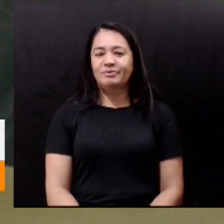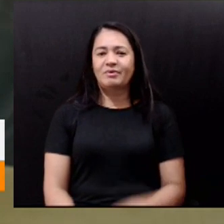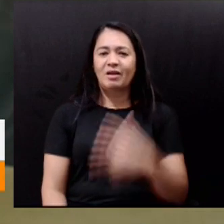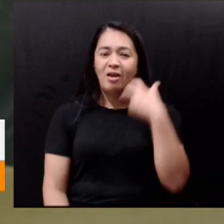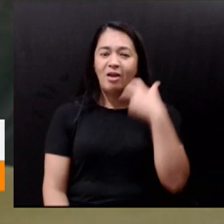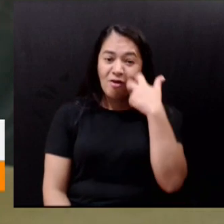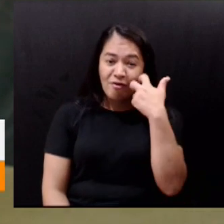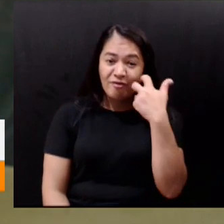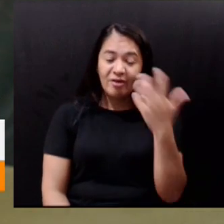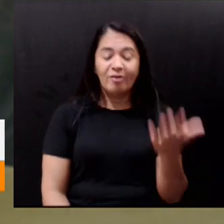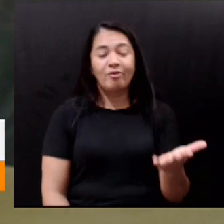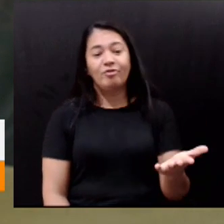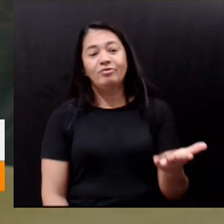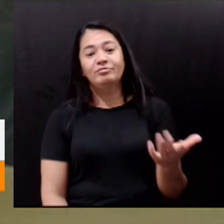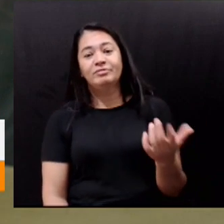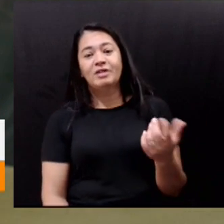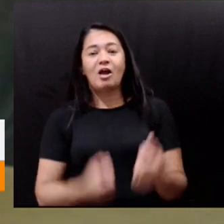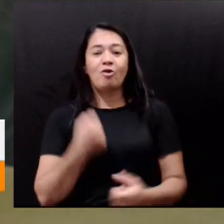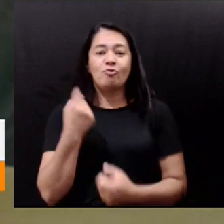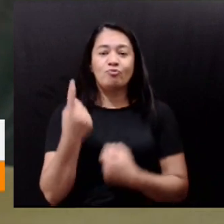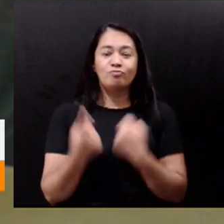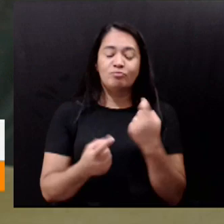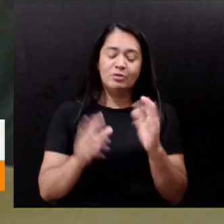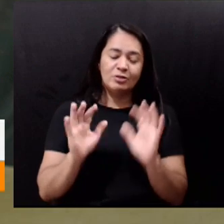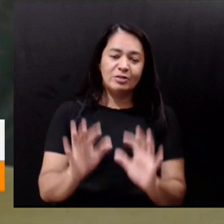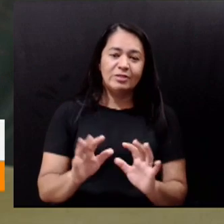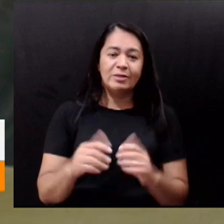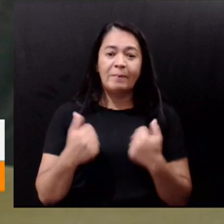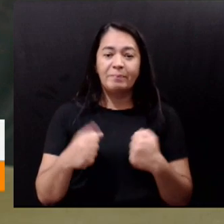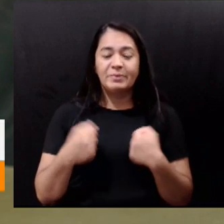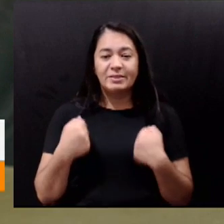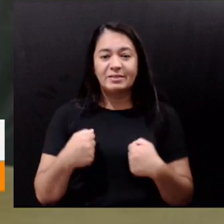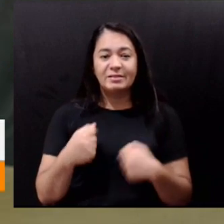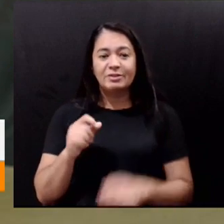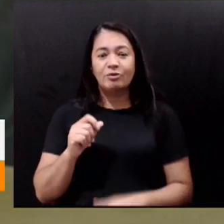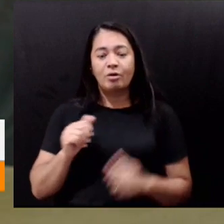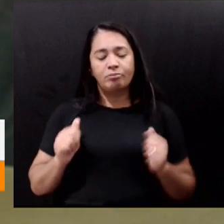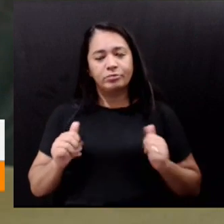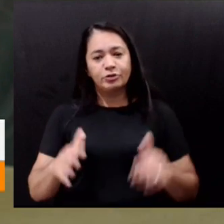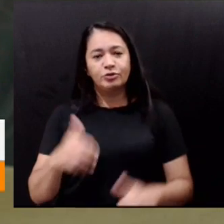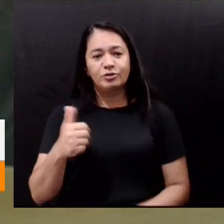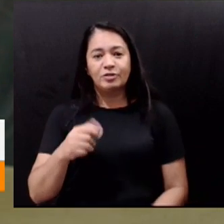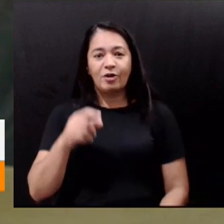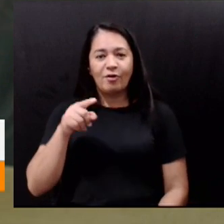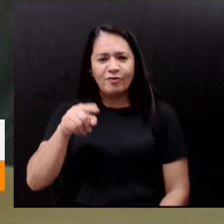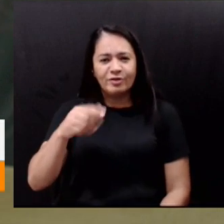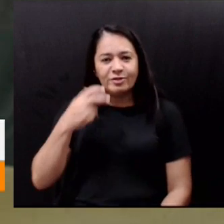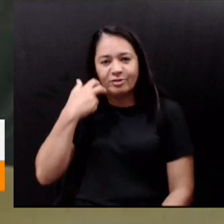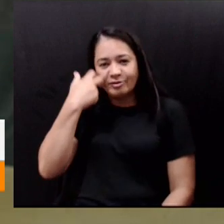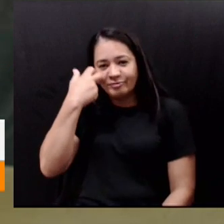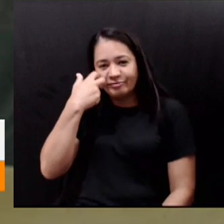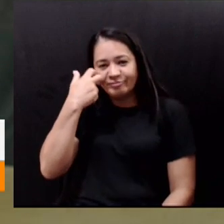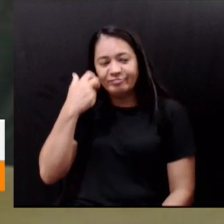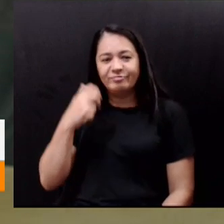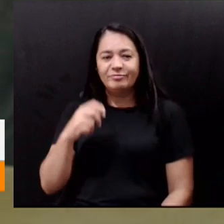que não, a gente só tem que dar o primeiro passo, e aí de repente se você tem um pouquinho de vergonha, um pouquinho retraído, chega no bom